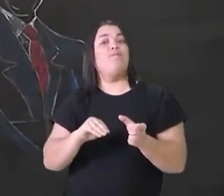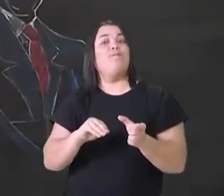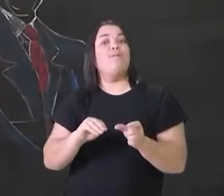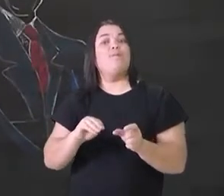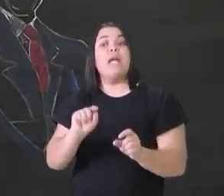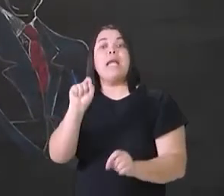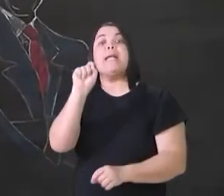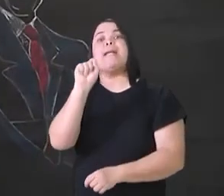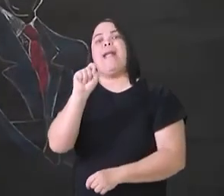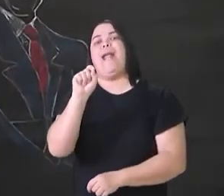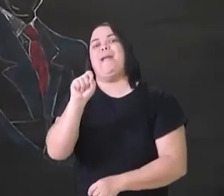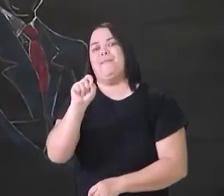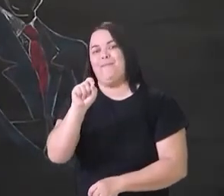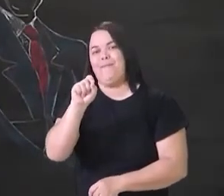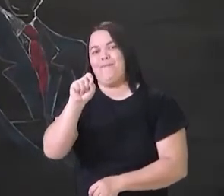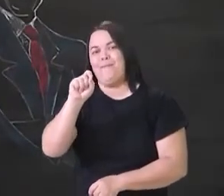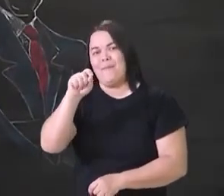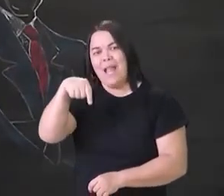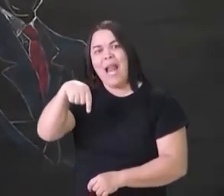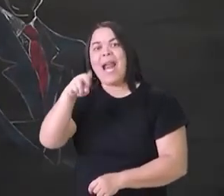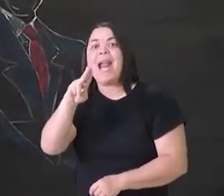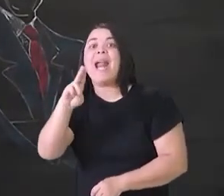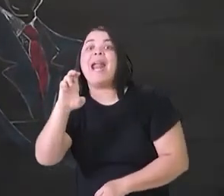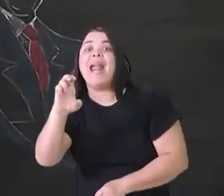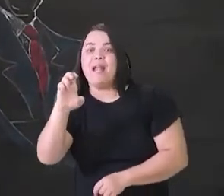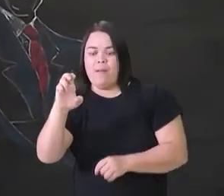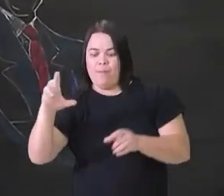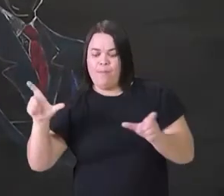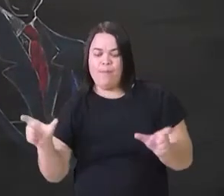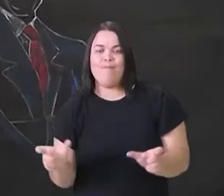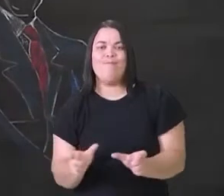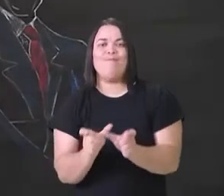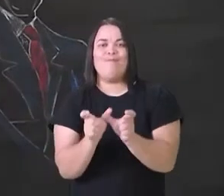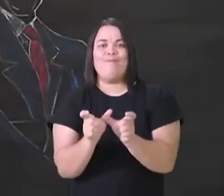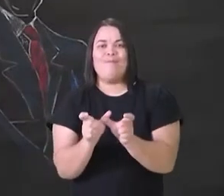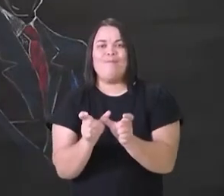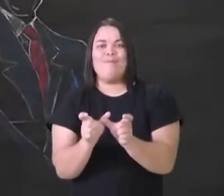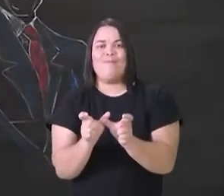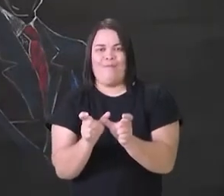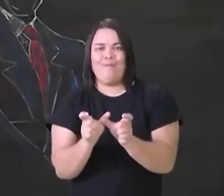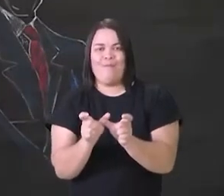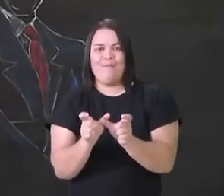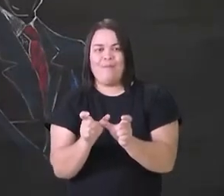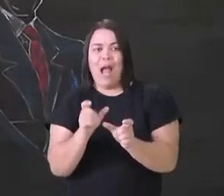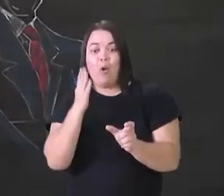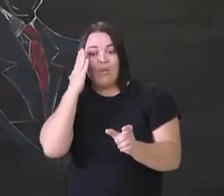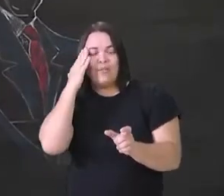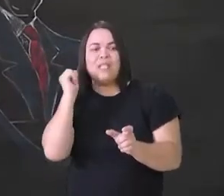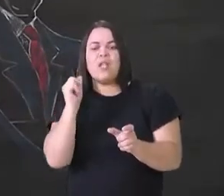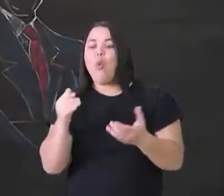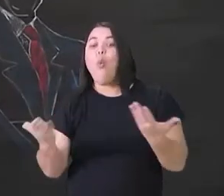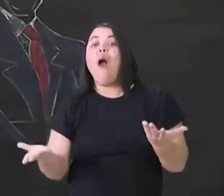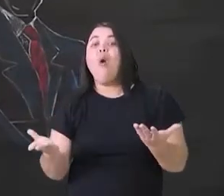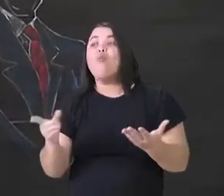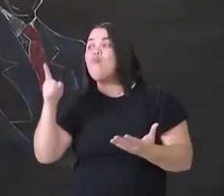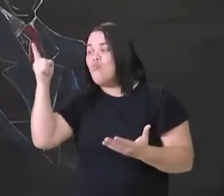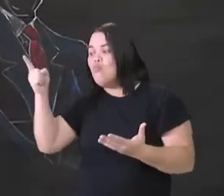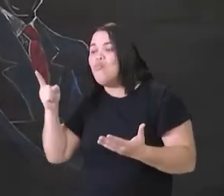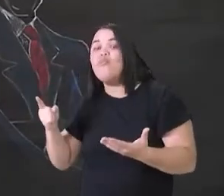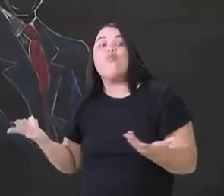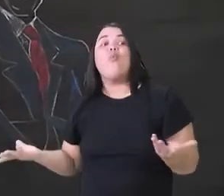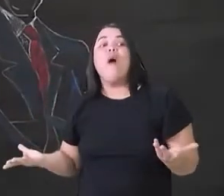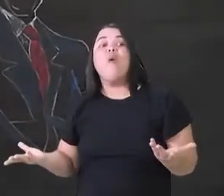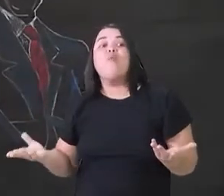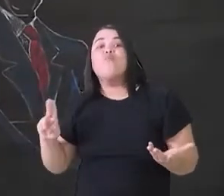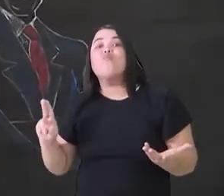a casa que Jack construiu. Agora, eu já sei que é o quê? Qual deles eu vou usar? Eu tenho que